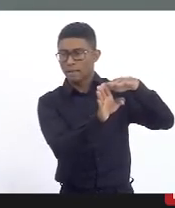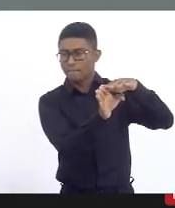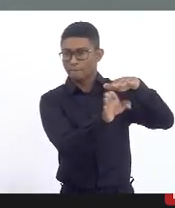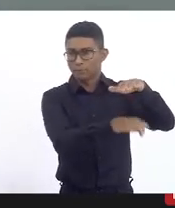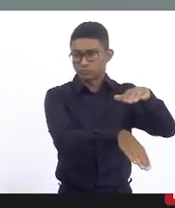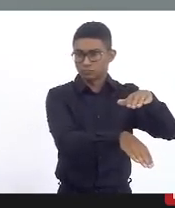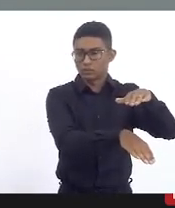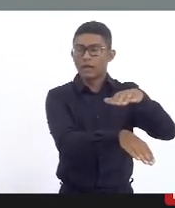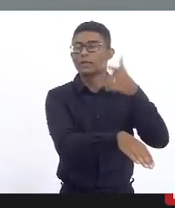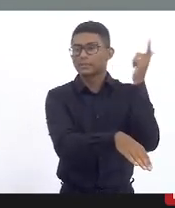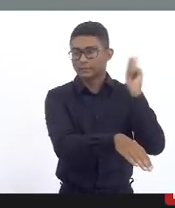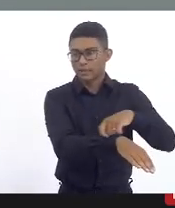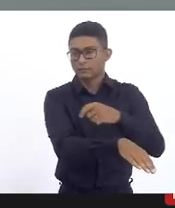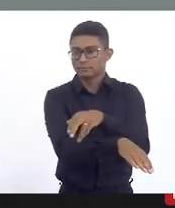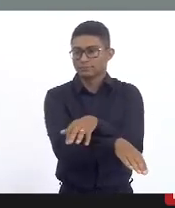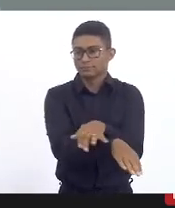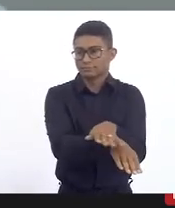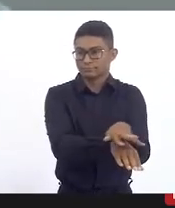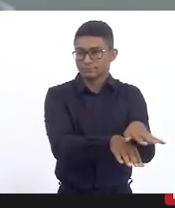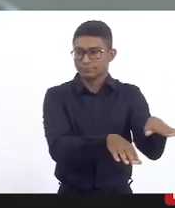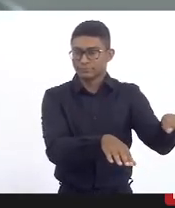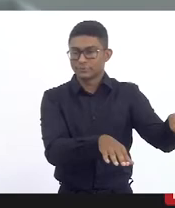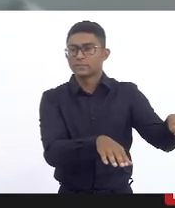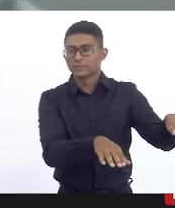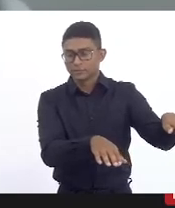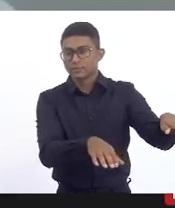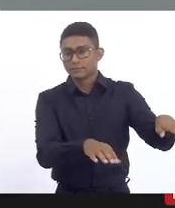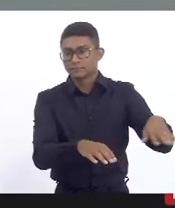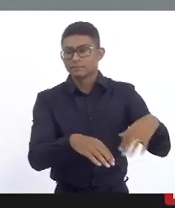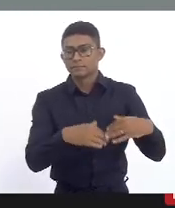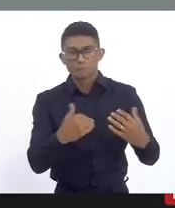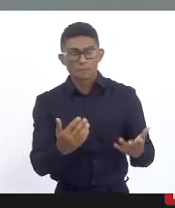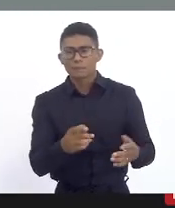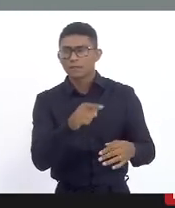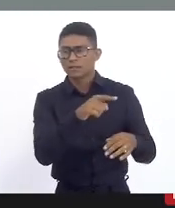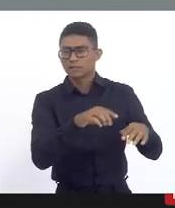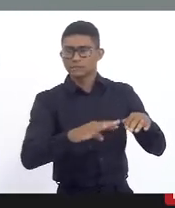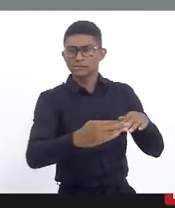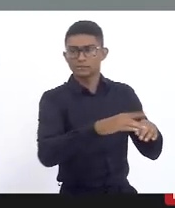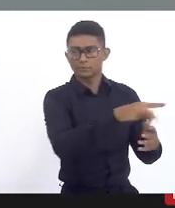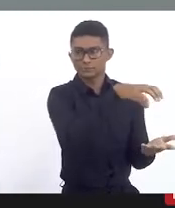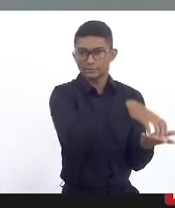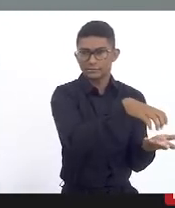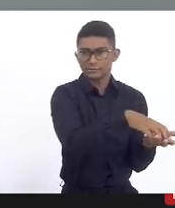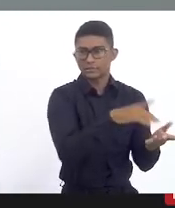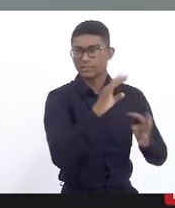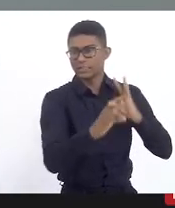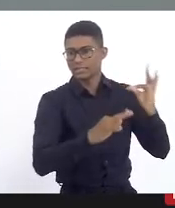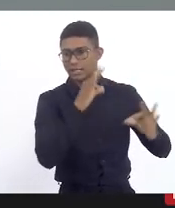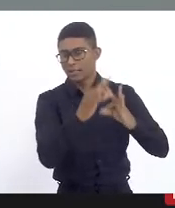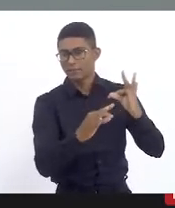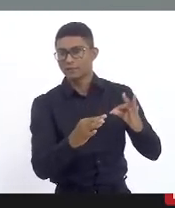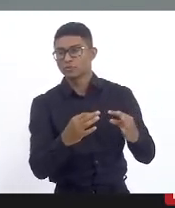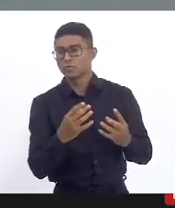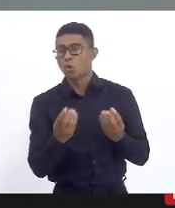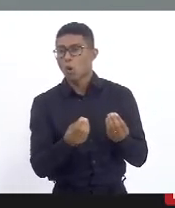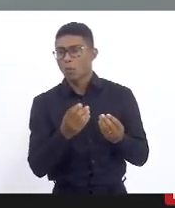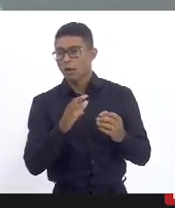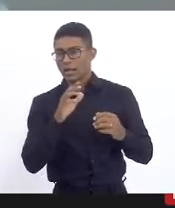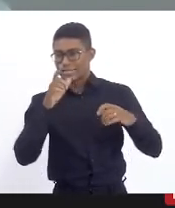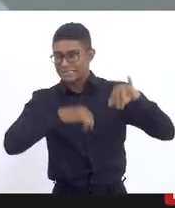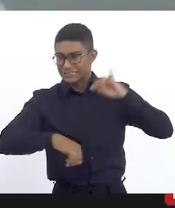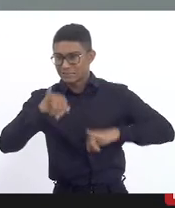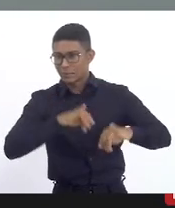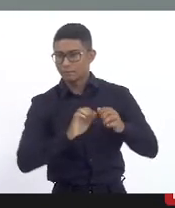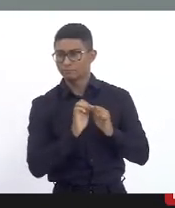baixas, que é a grande parte do ano, o rio é desviado, vai para uma estação de tratamento por processo biológico, não químico, porque